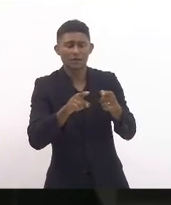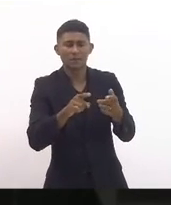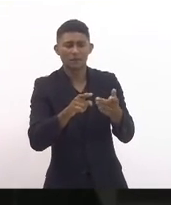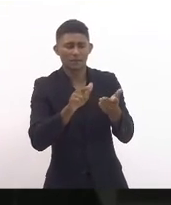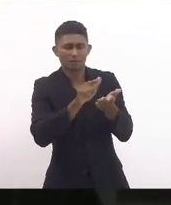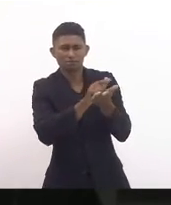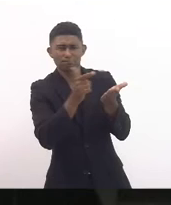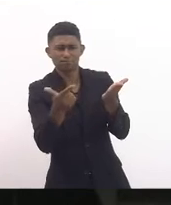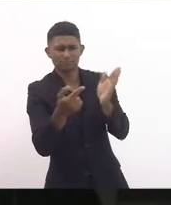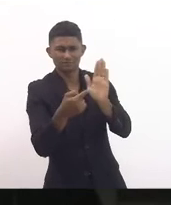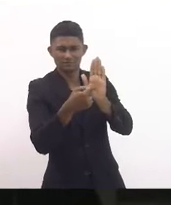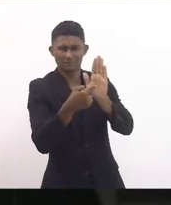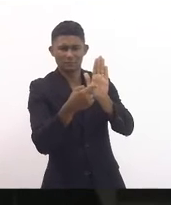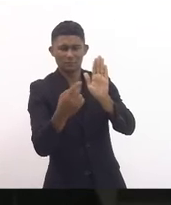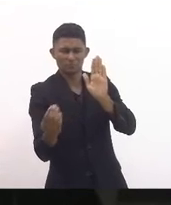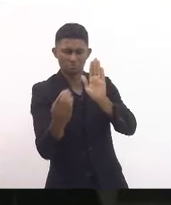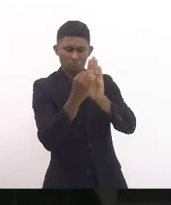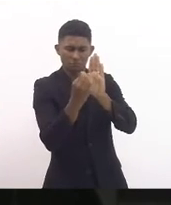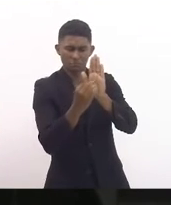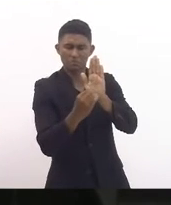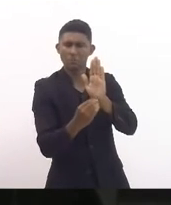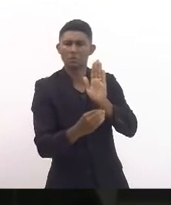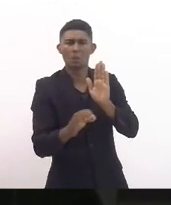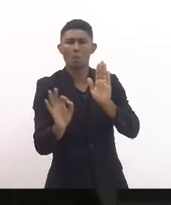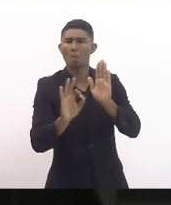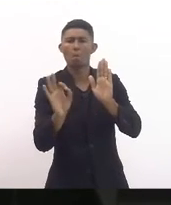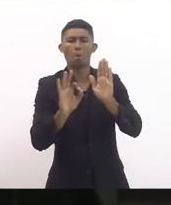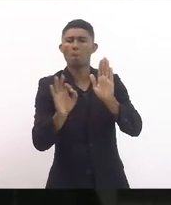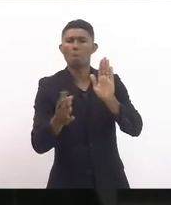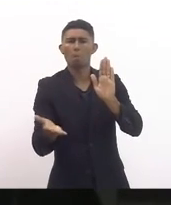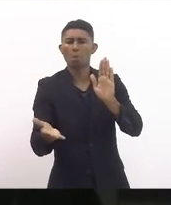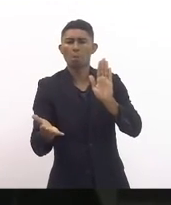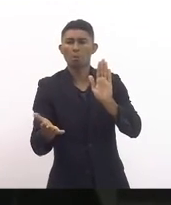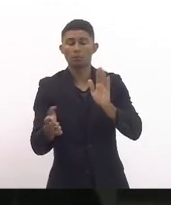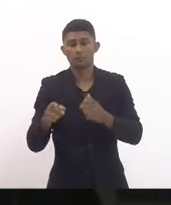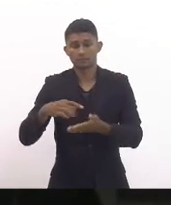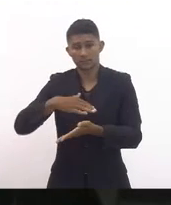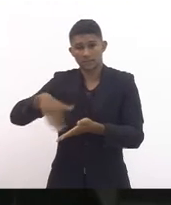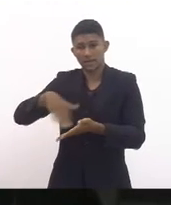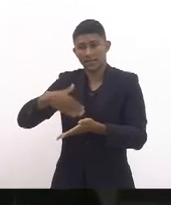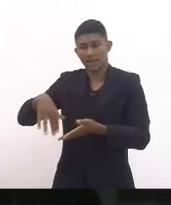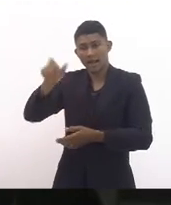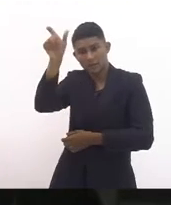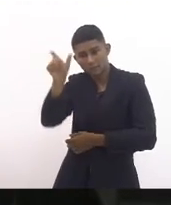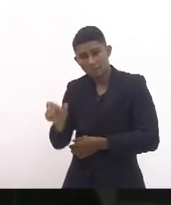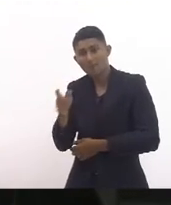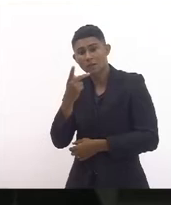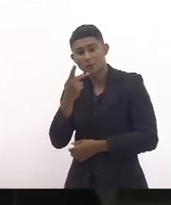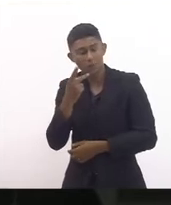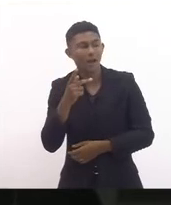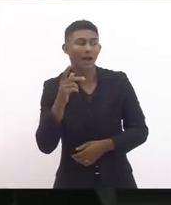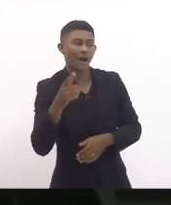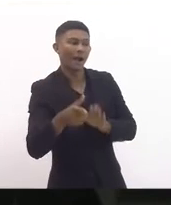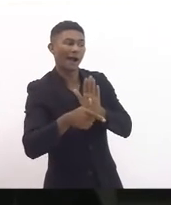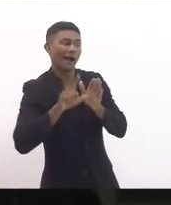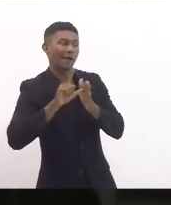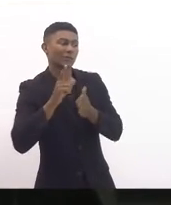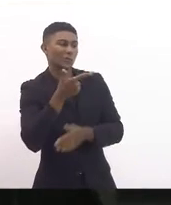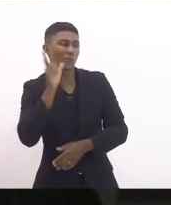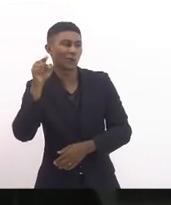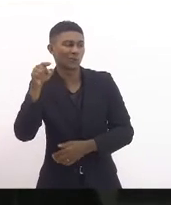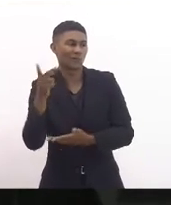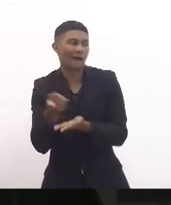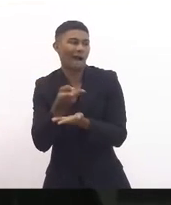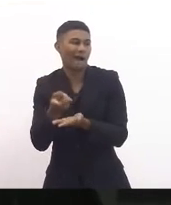assunto afirma o secretário que Possivelmente o anterior tá errado mas